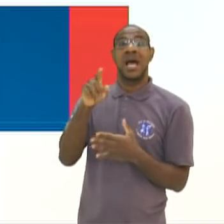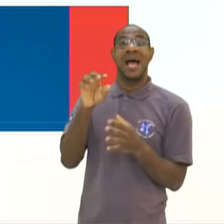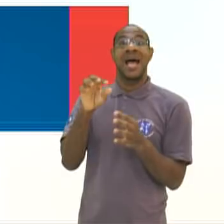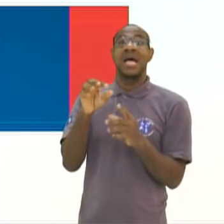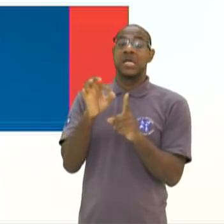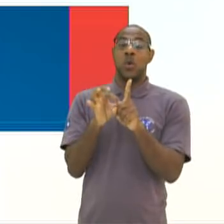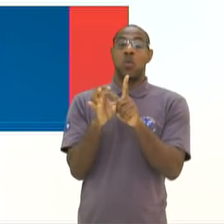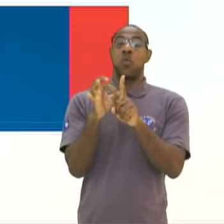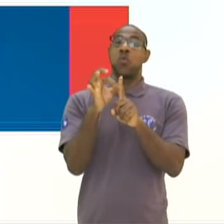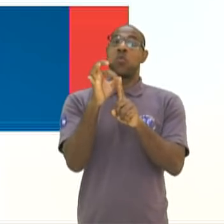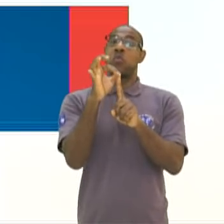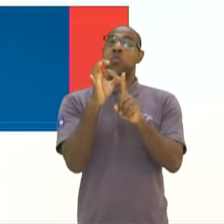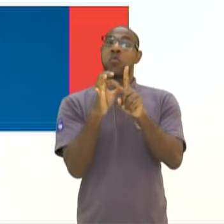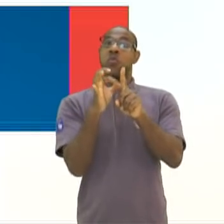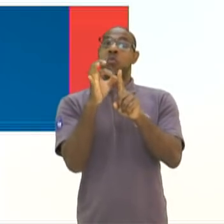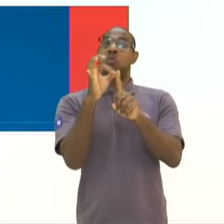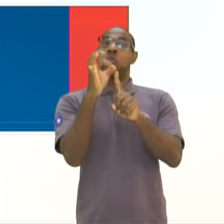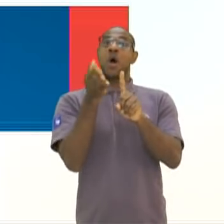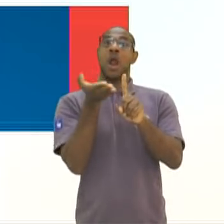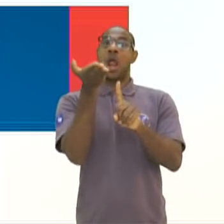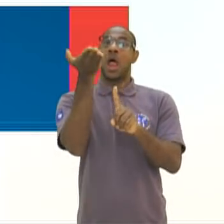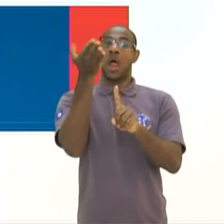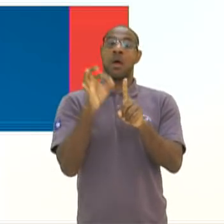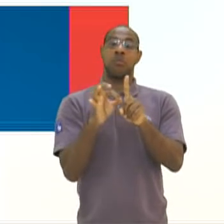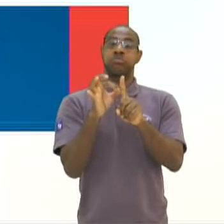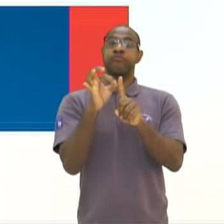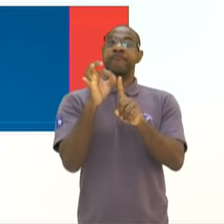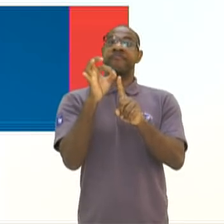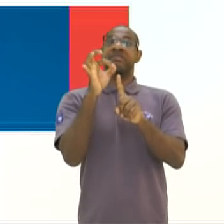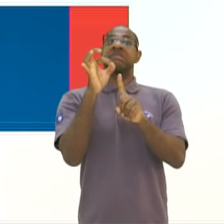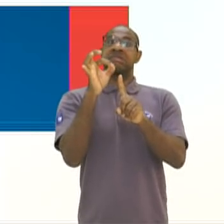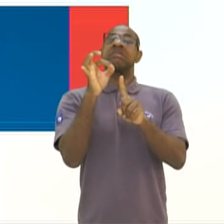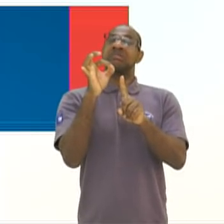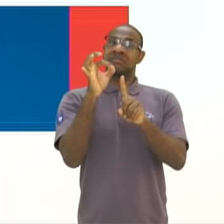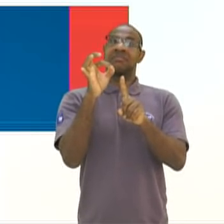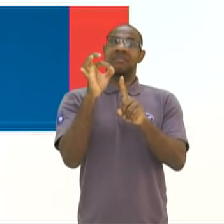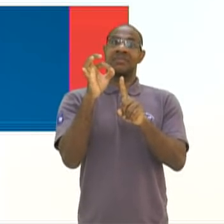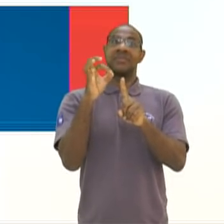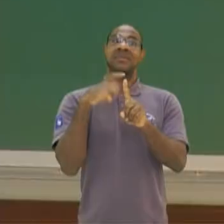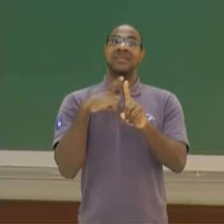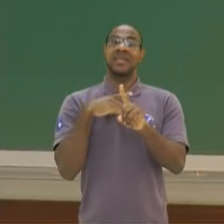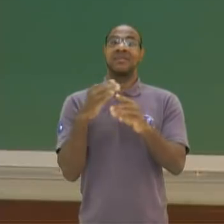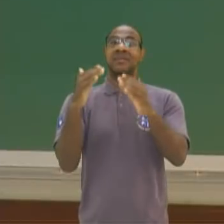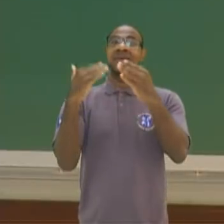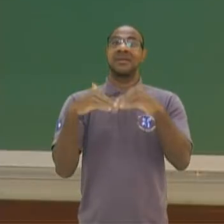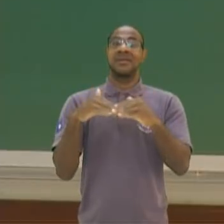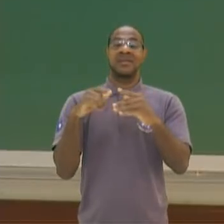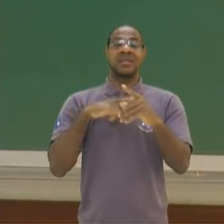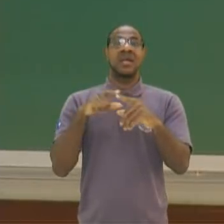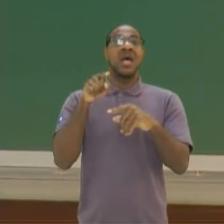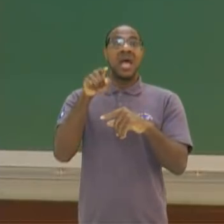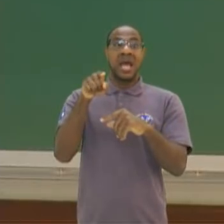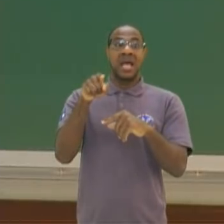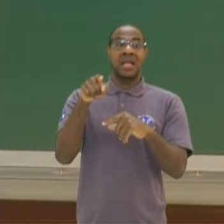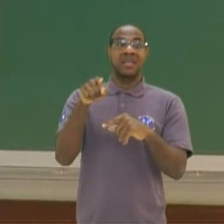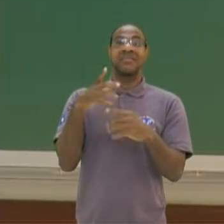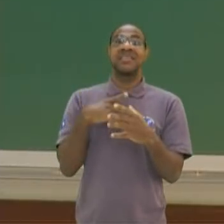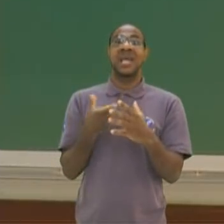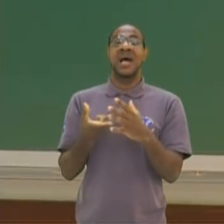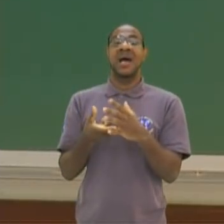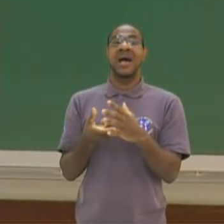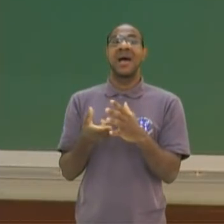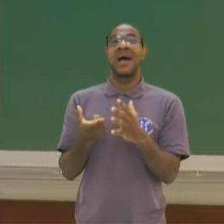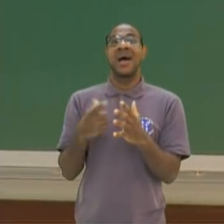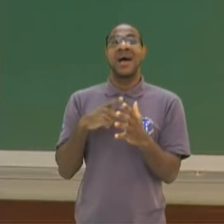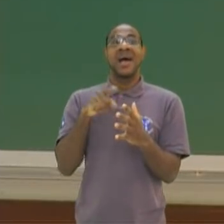alta. Olha que estranho, nós tínhamos uma camada mais lá para baixo que era muito fria. E essa camada aqui, que